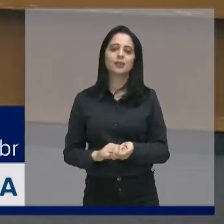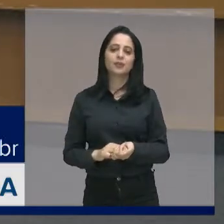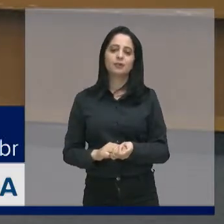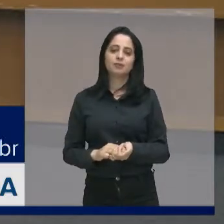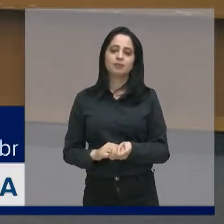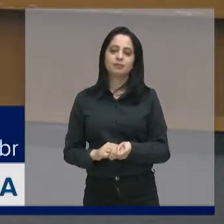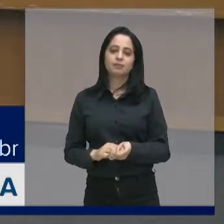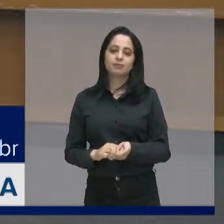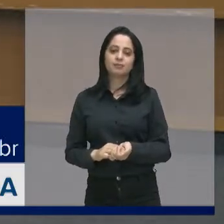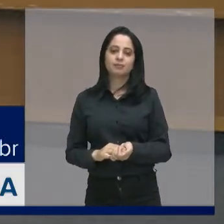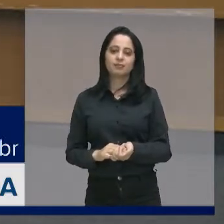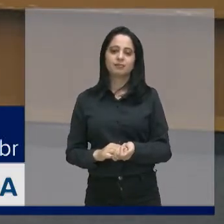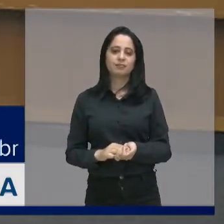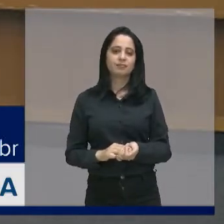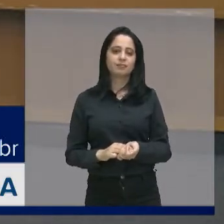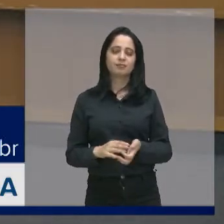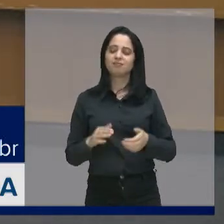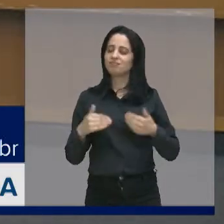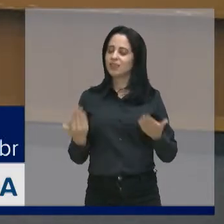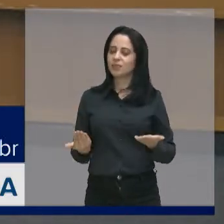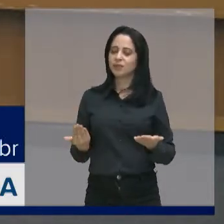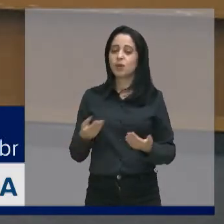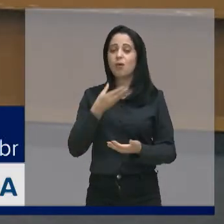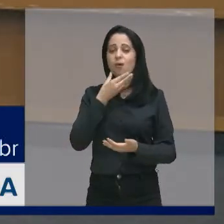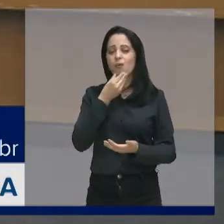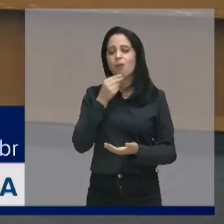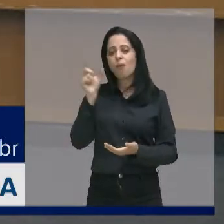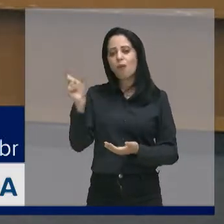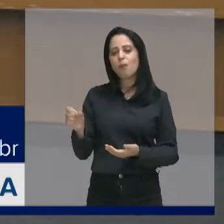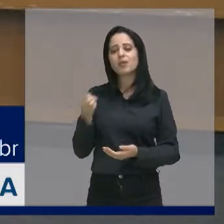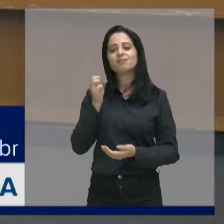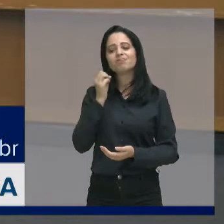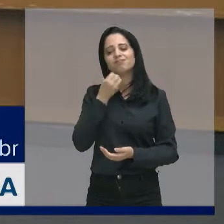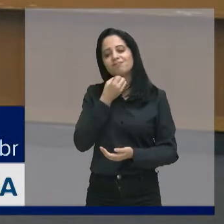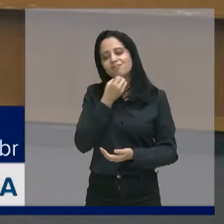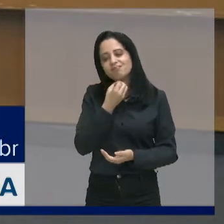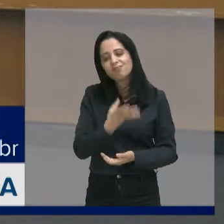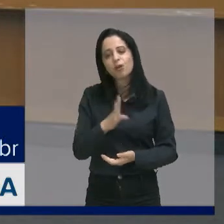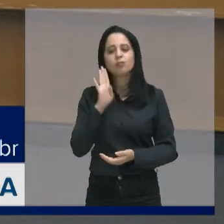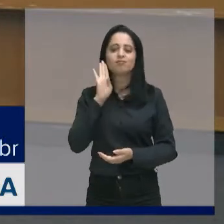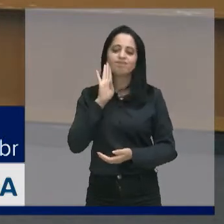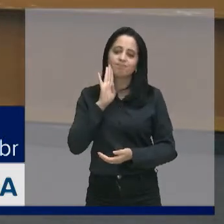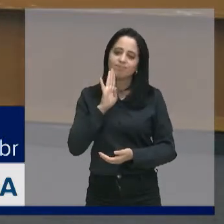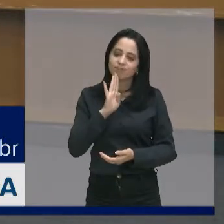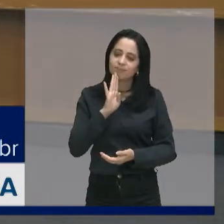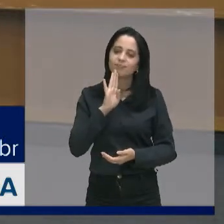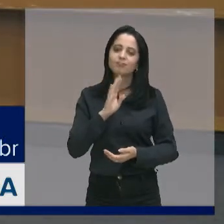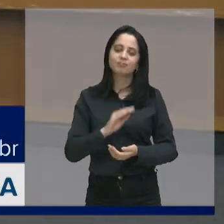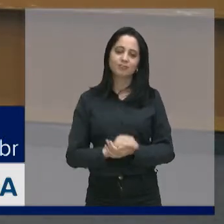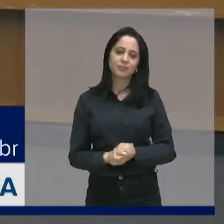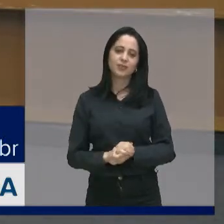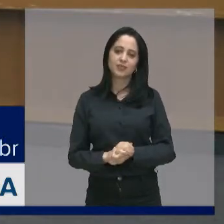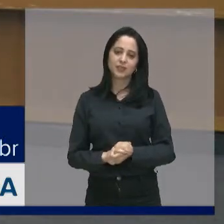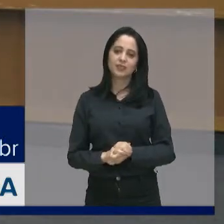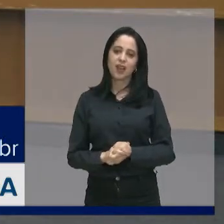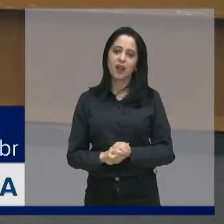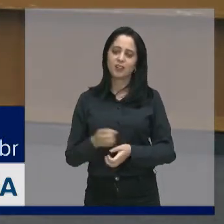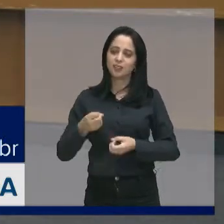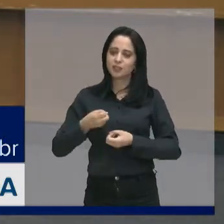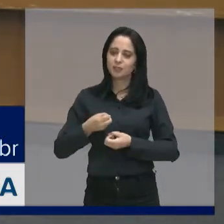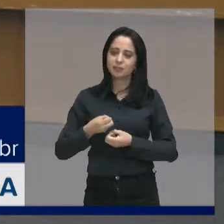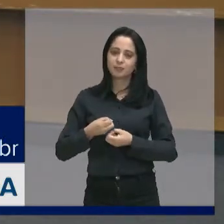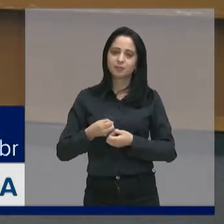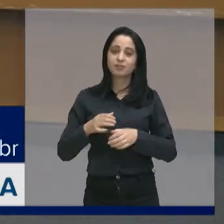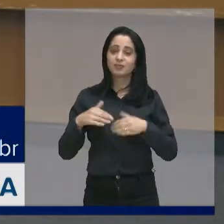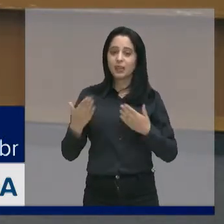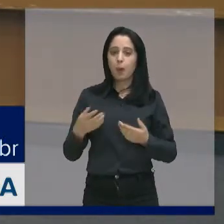legado de bondade que ele transmitia a todas as pessoas. O cliente dele, o